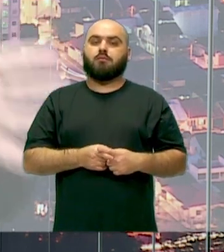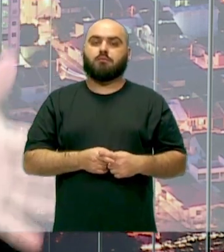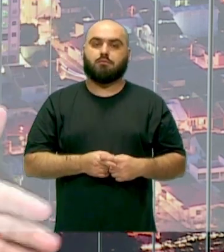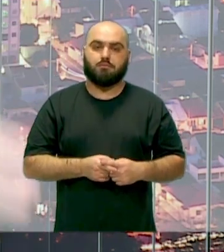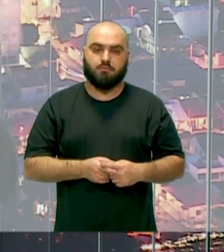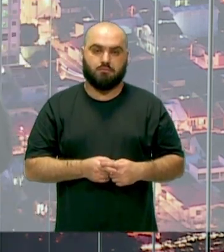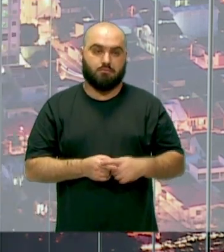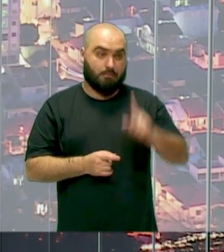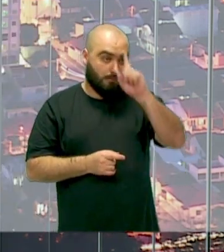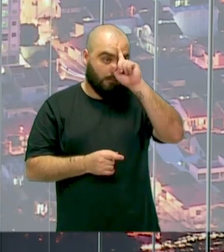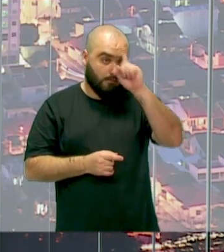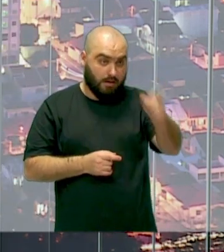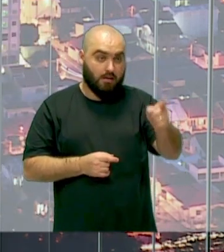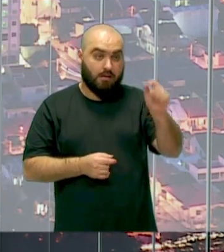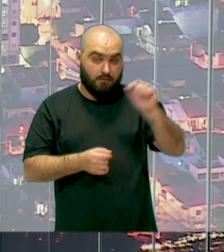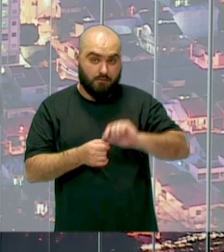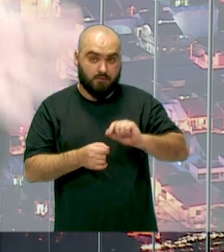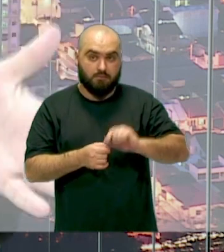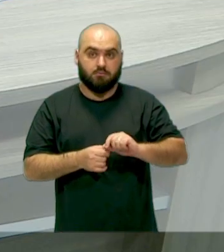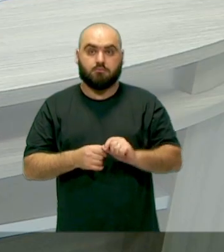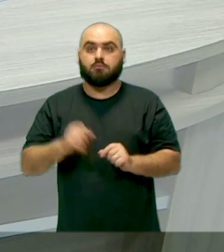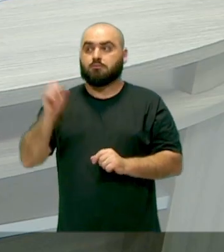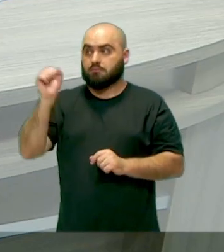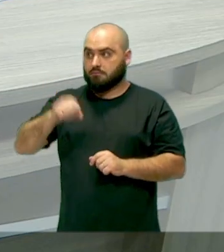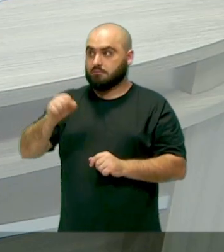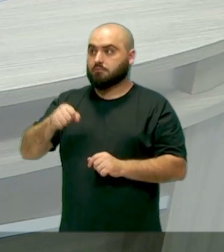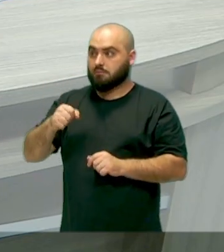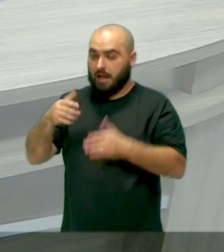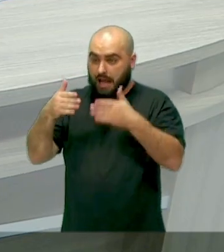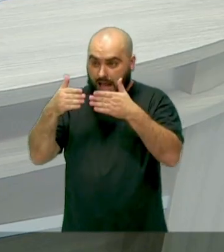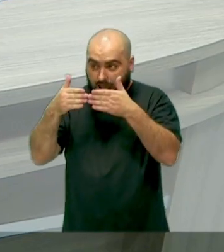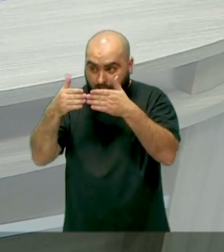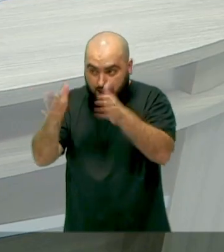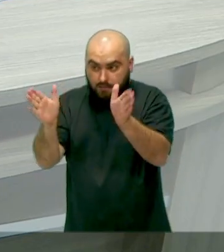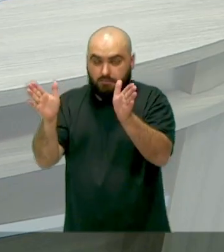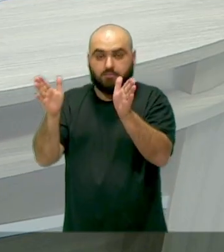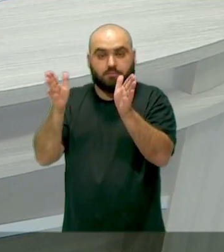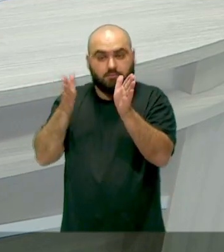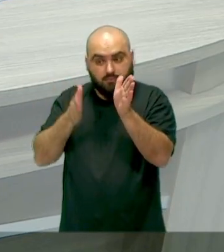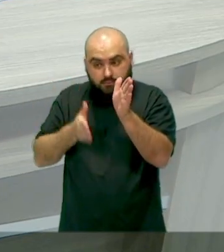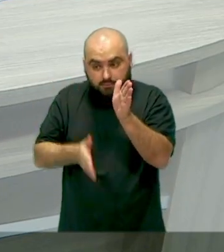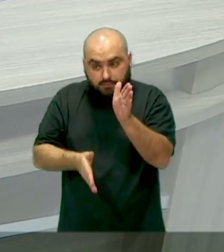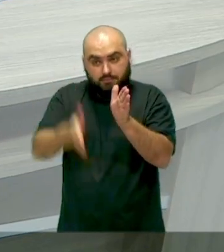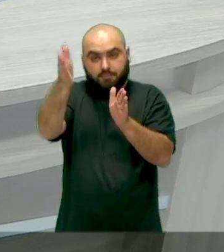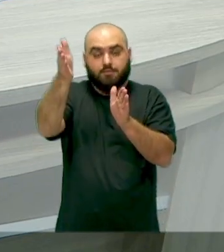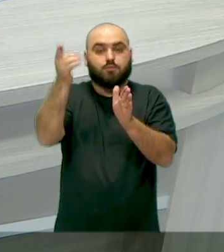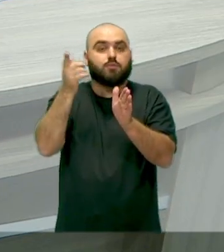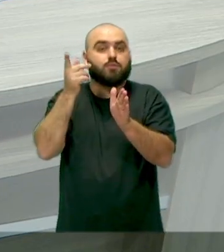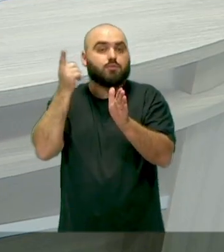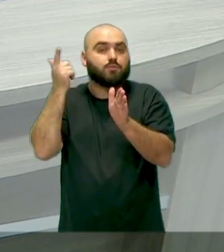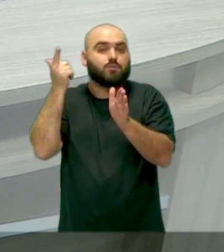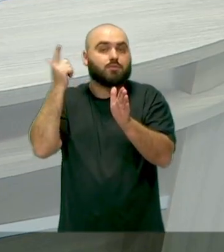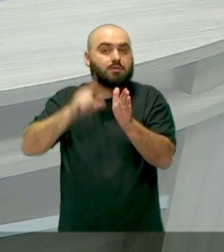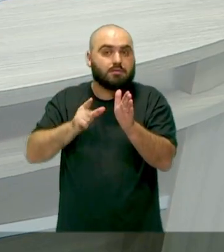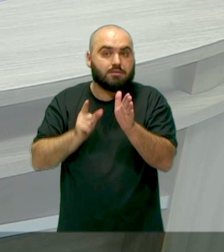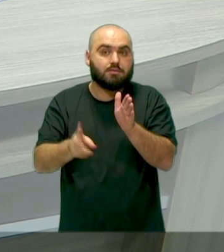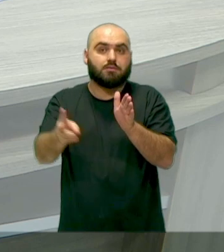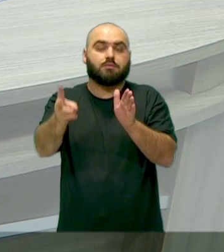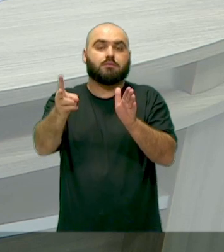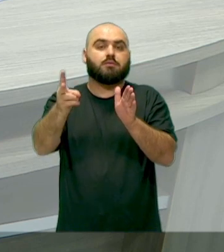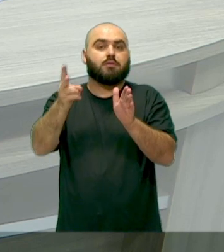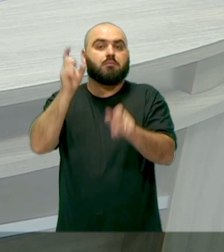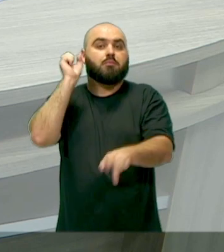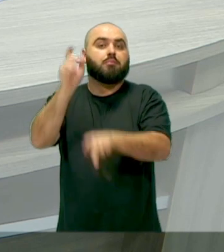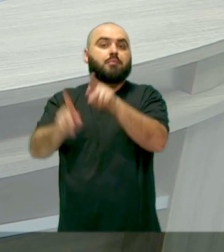que obrigada, faz... Ela abre uma brecha nesse caminho, quando há uma política